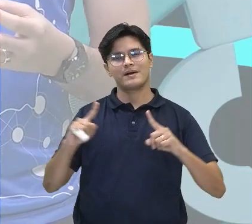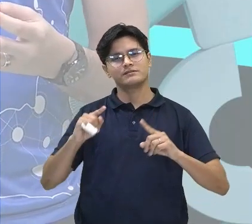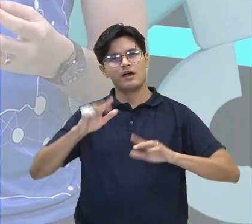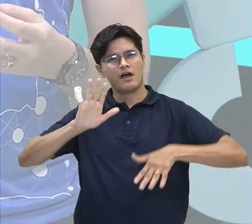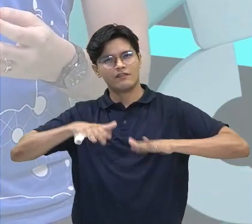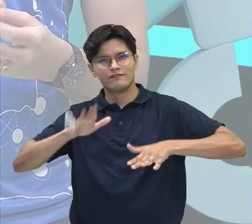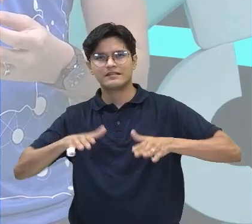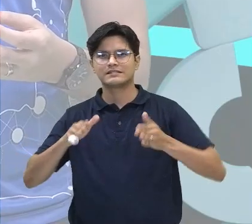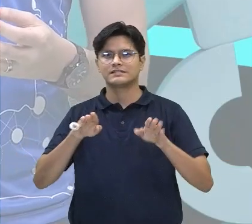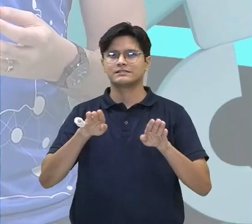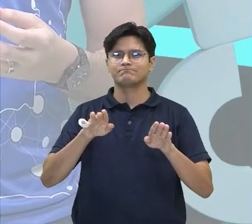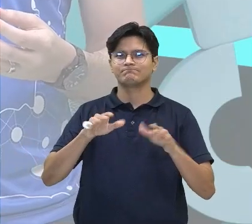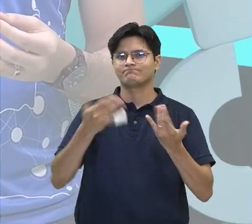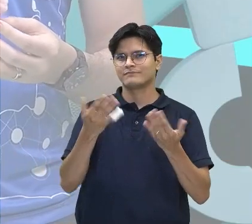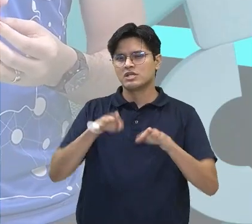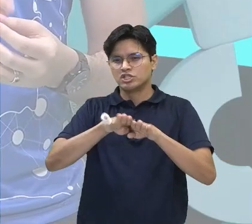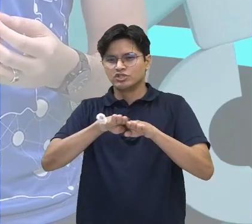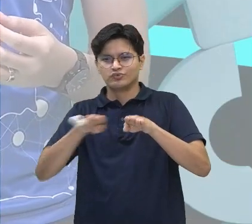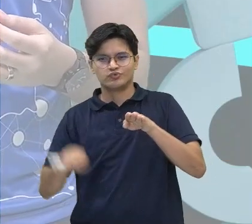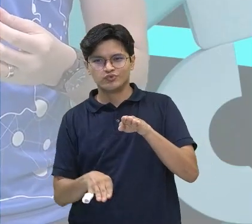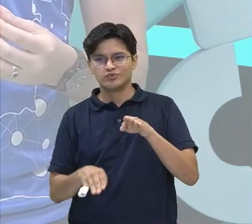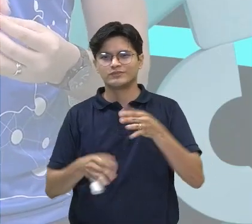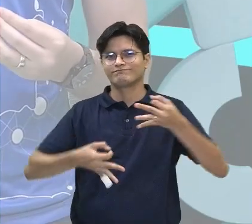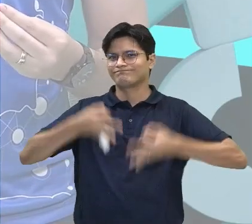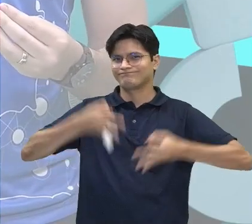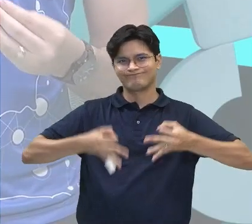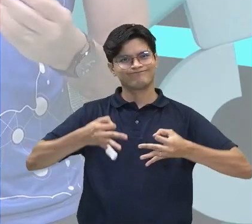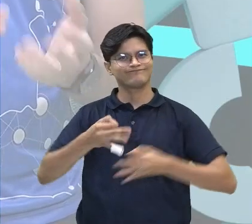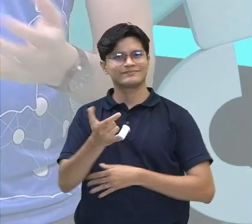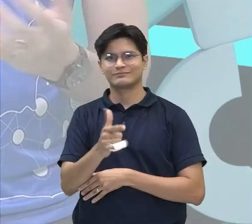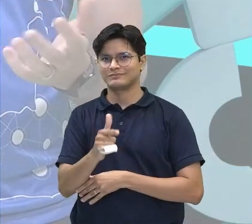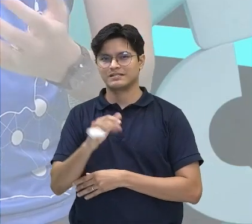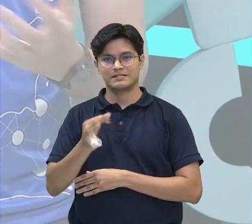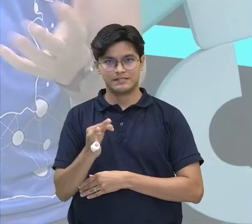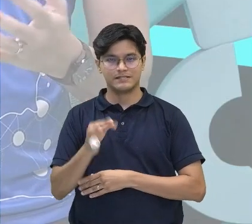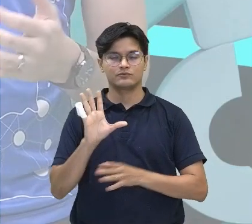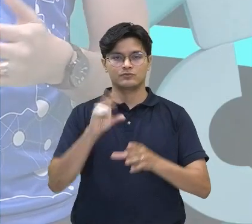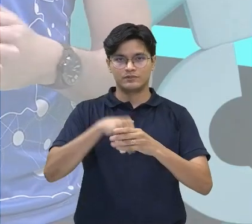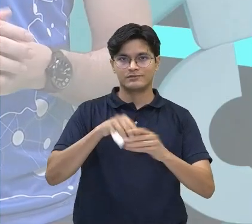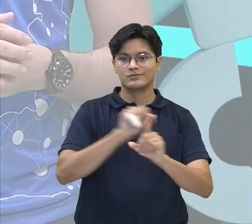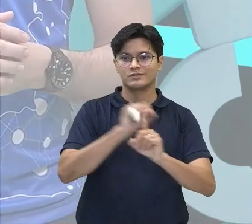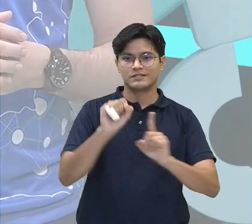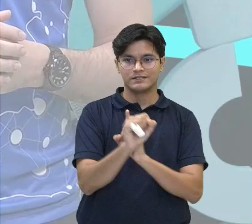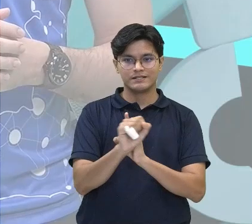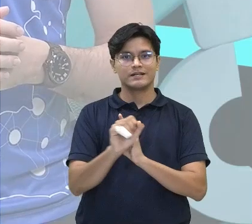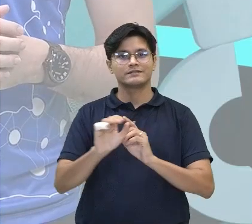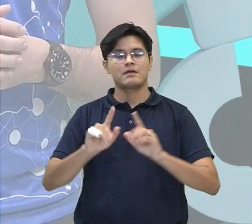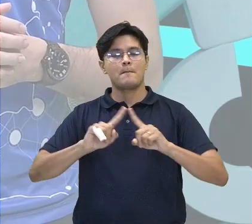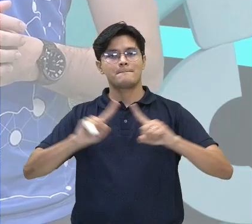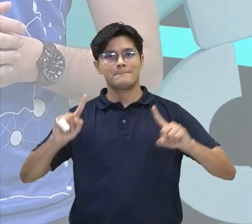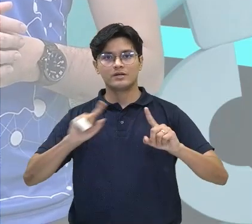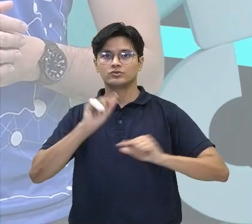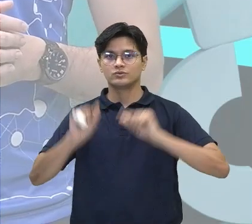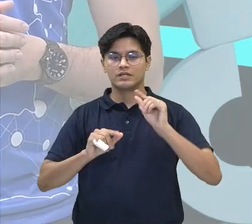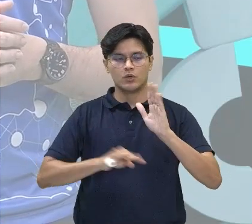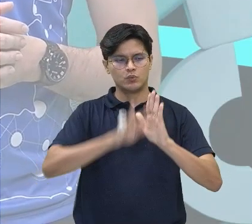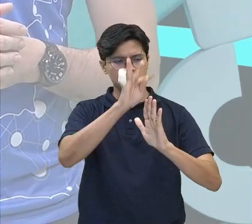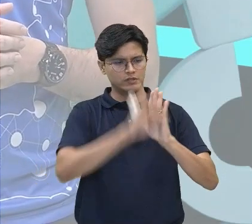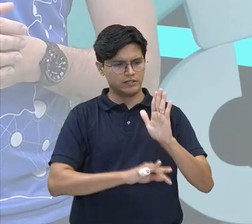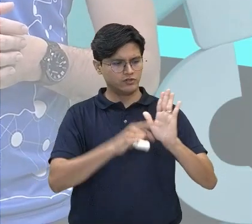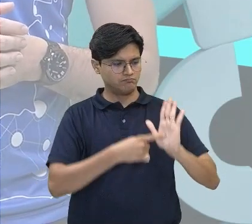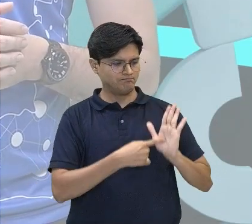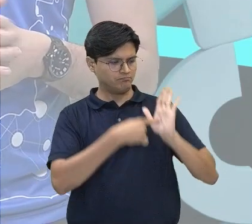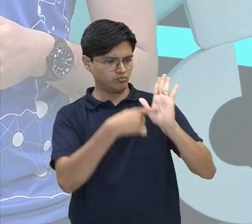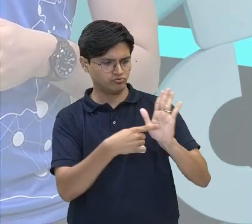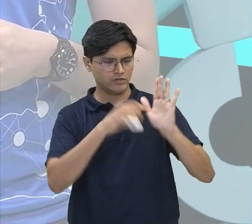papel aqui é fazer com que o leitor reflita sobre e não dar de mão beijada a informação. Então, os principais sentimentos